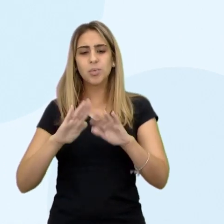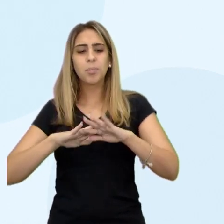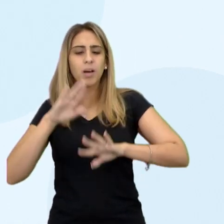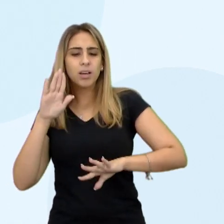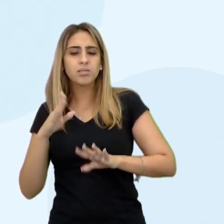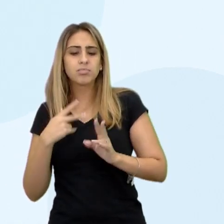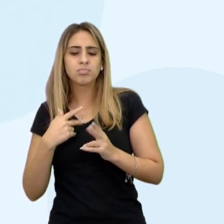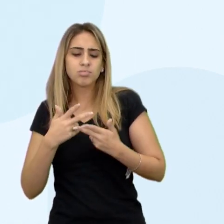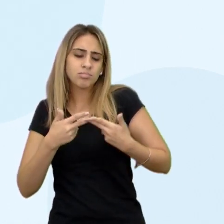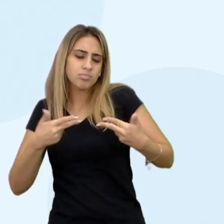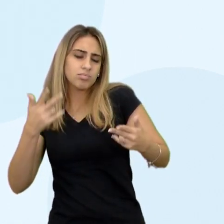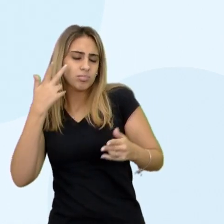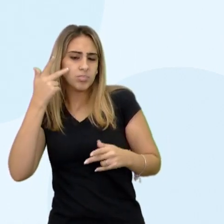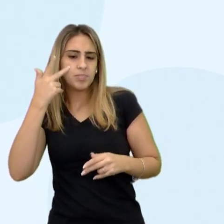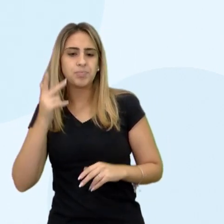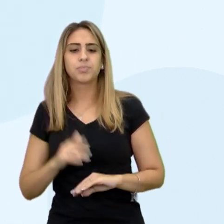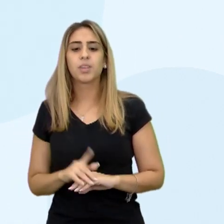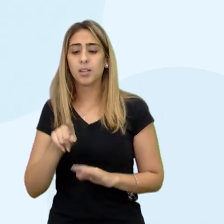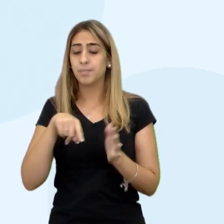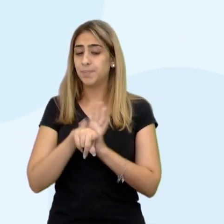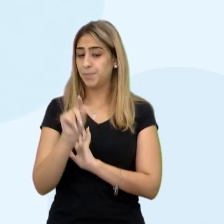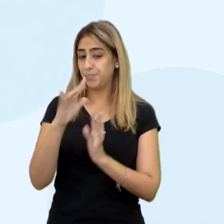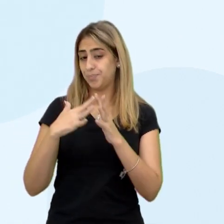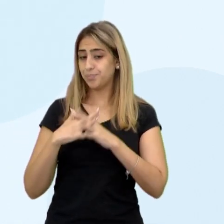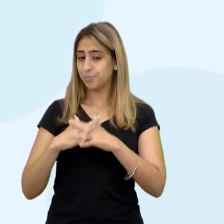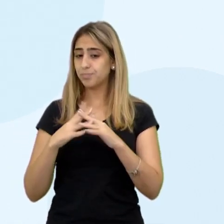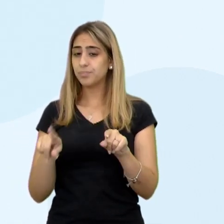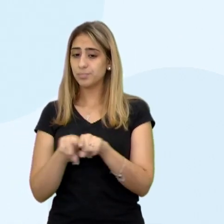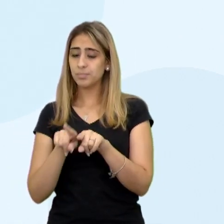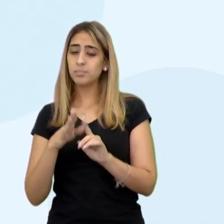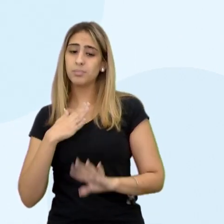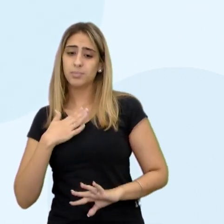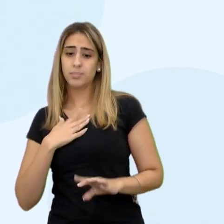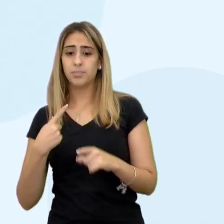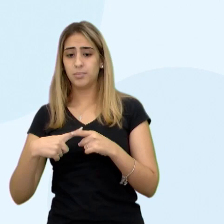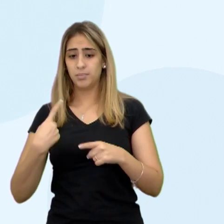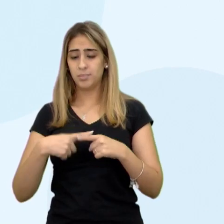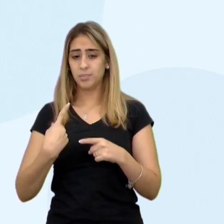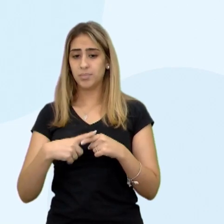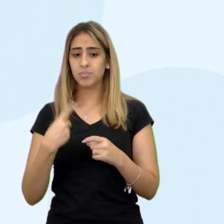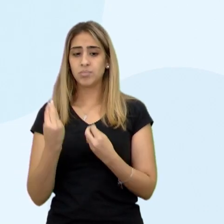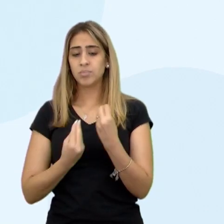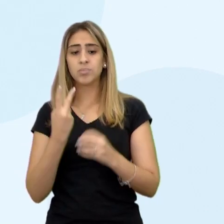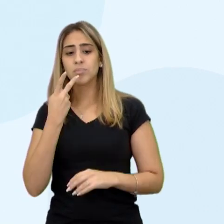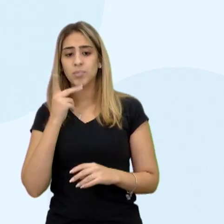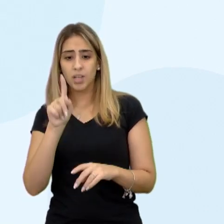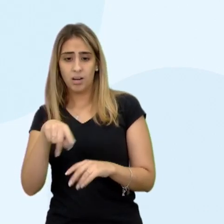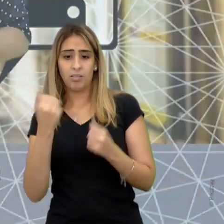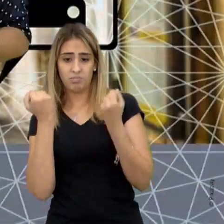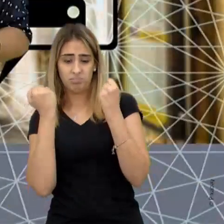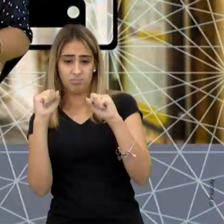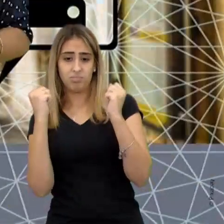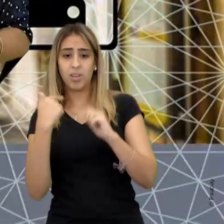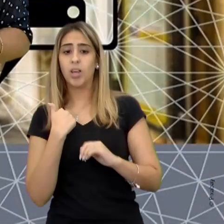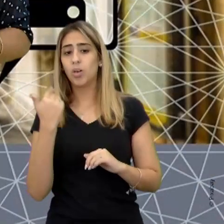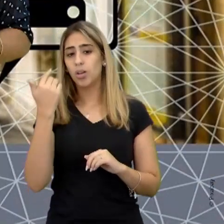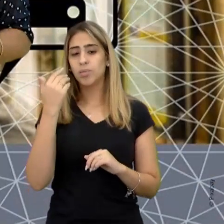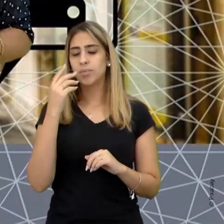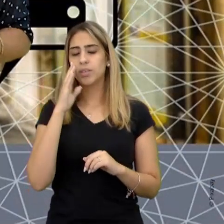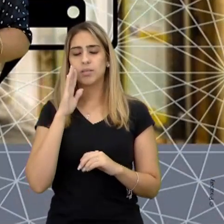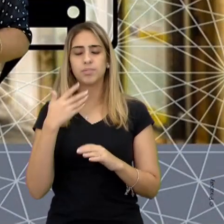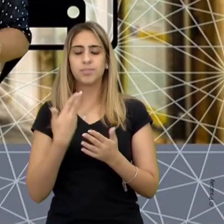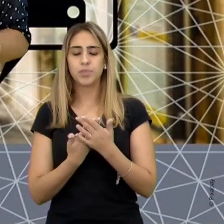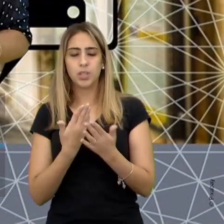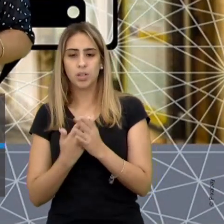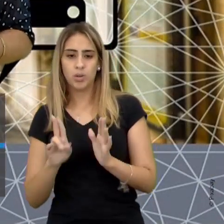que você acha, Pro Mauro? Então, é uma pergunta complicada também para mim, porque quando você falou a questão acadêmica, aí eu não sei em que